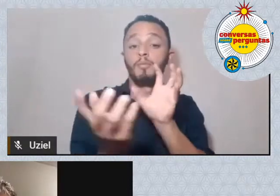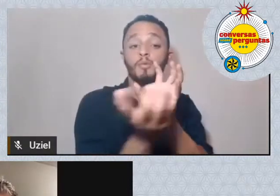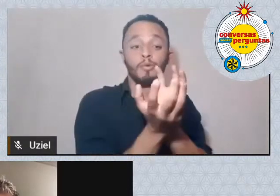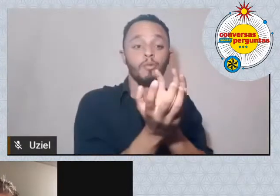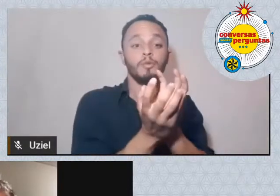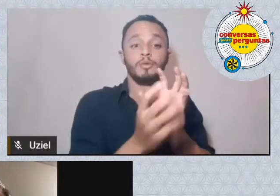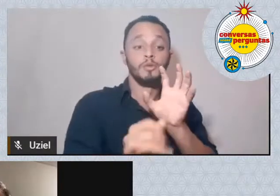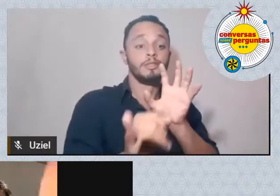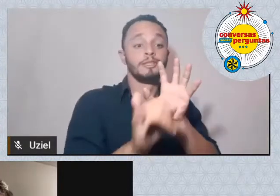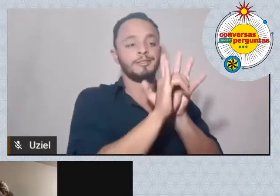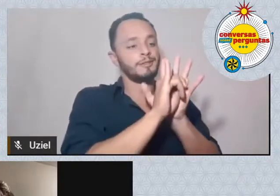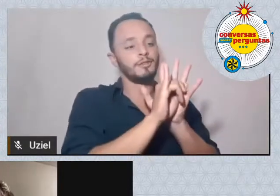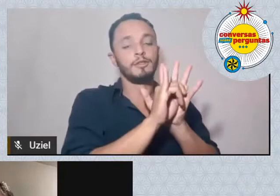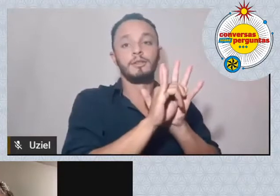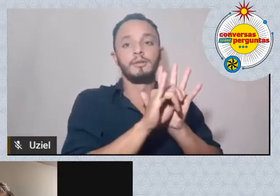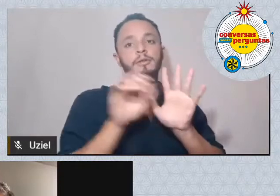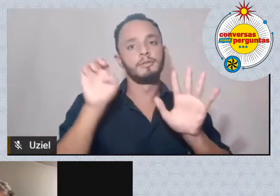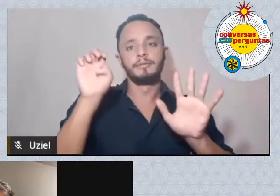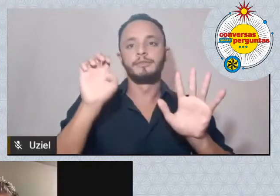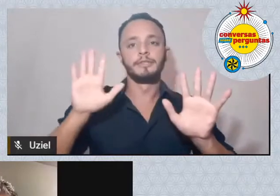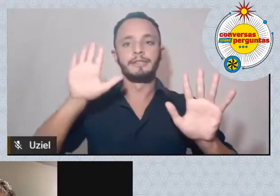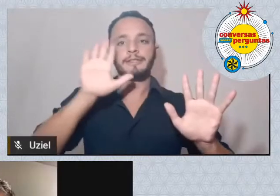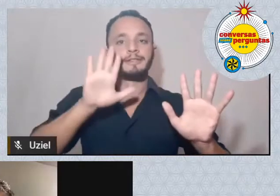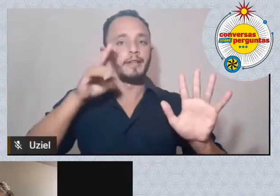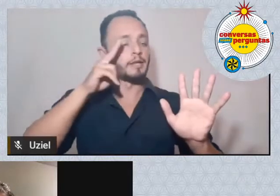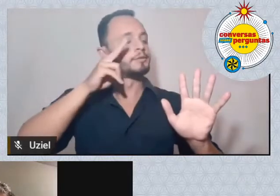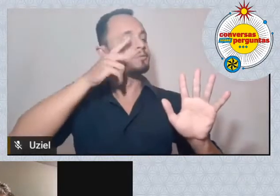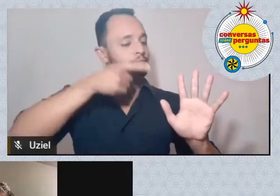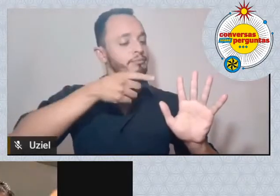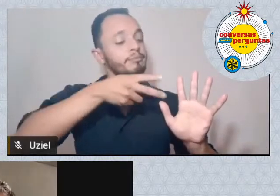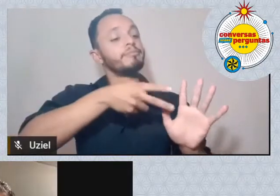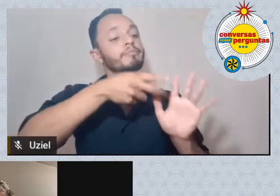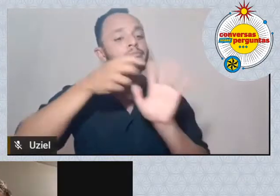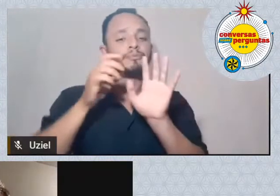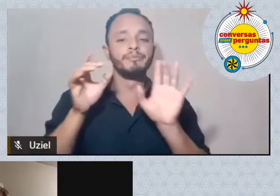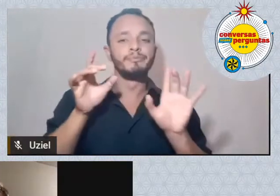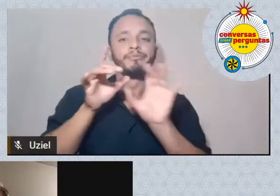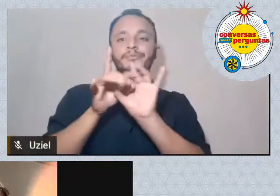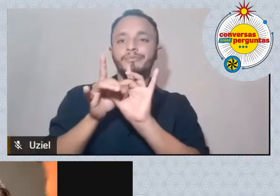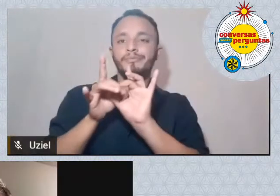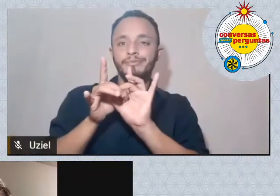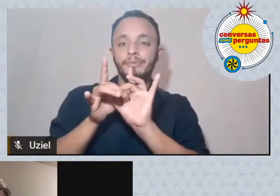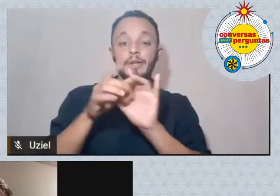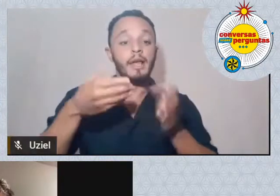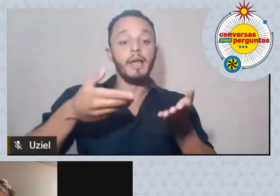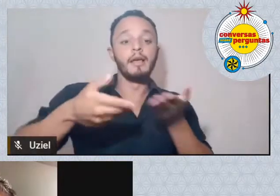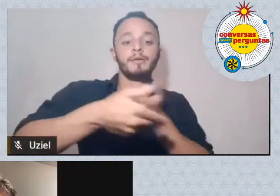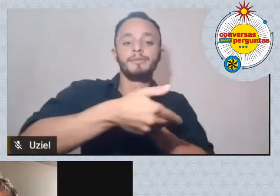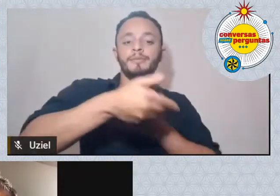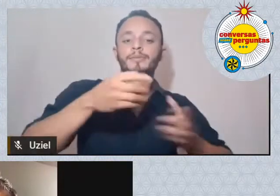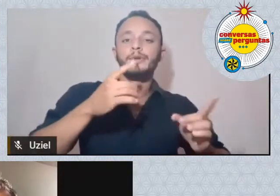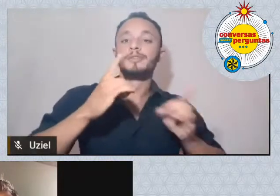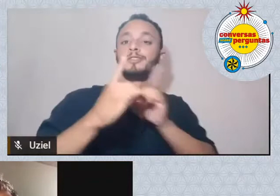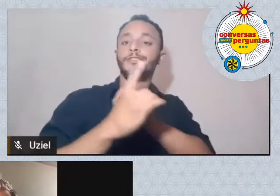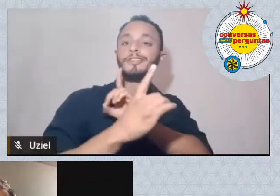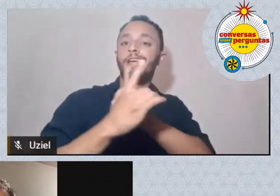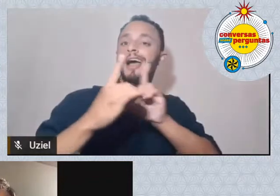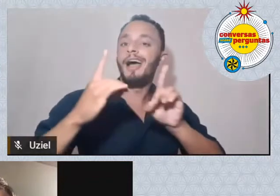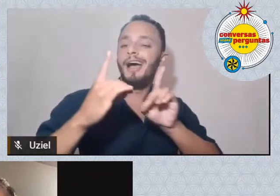pelo Estado, seja porque crescem, seja porque passam a integrar o debate público, né? E